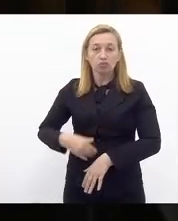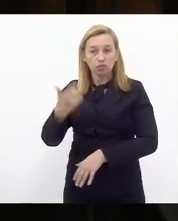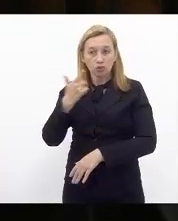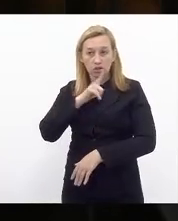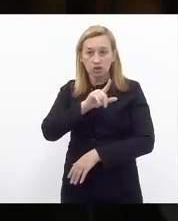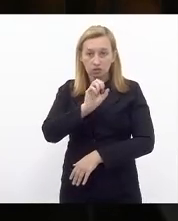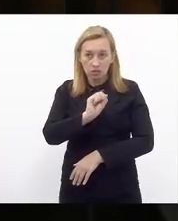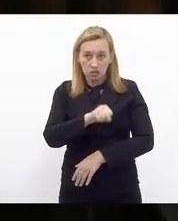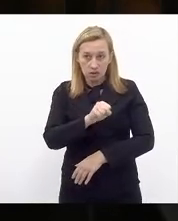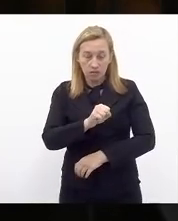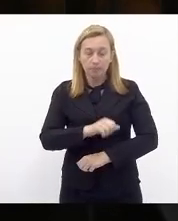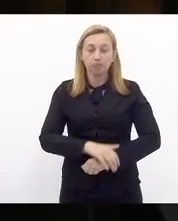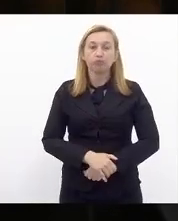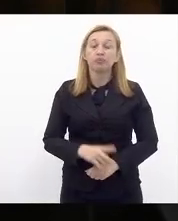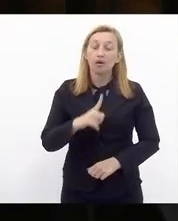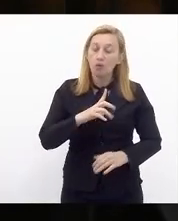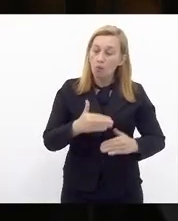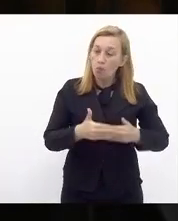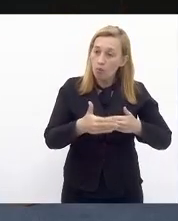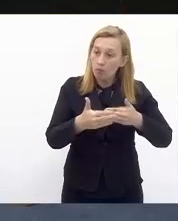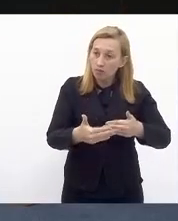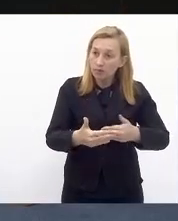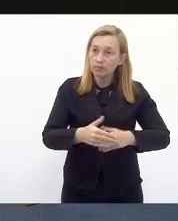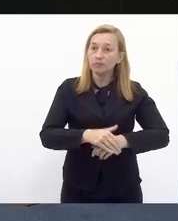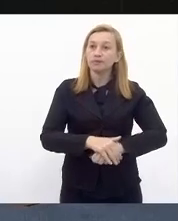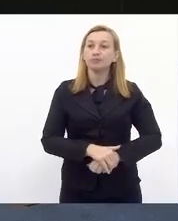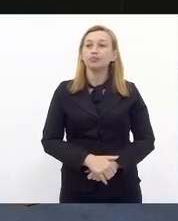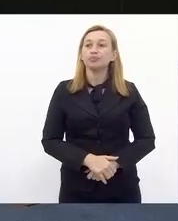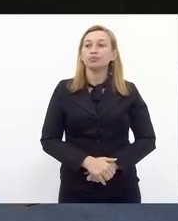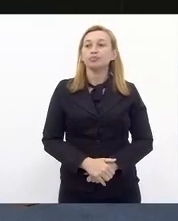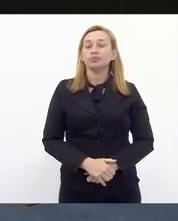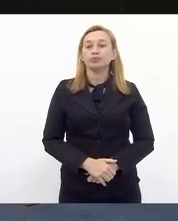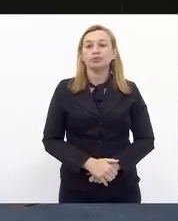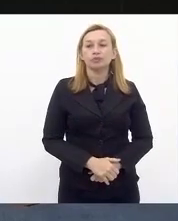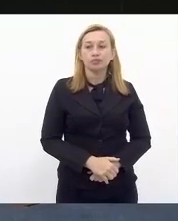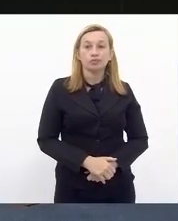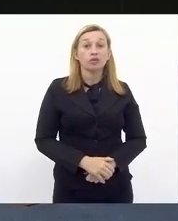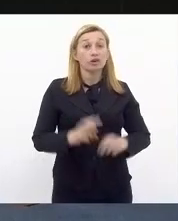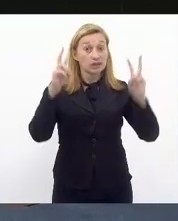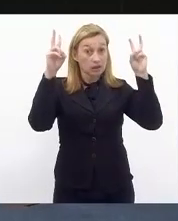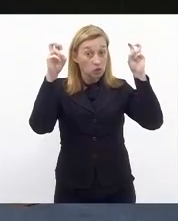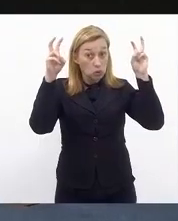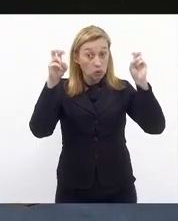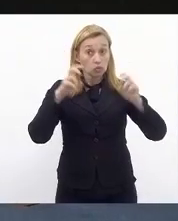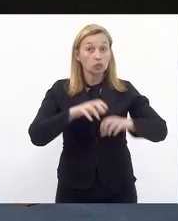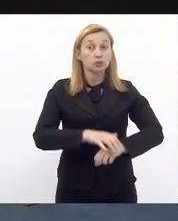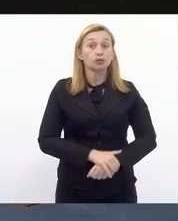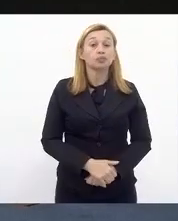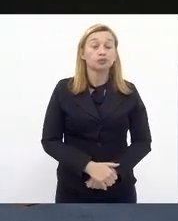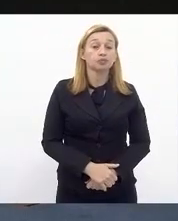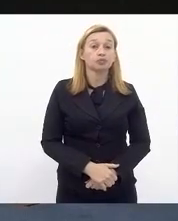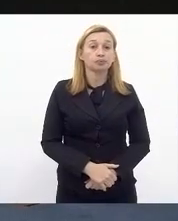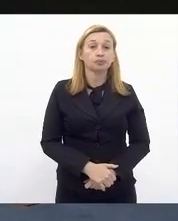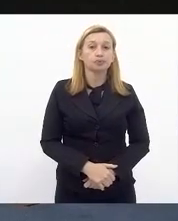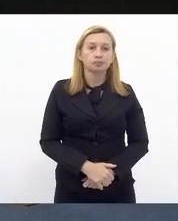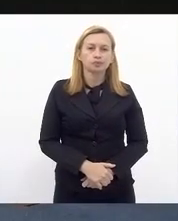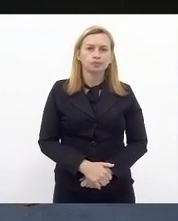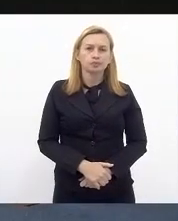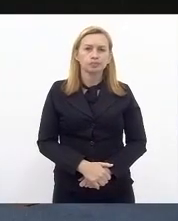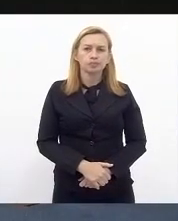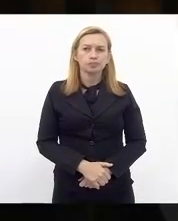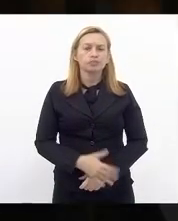isso a gente tem avançado dessas questões sair e